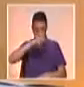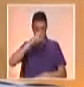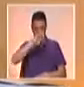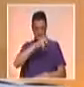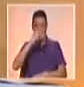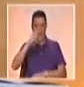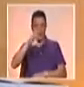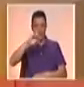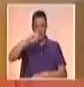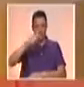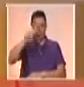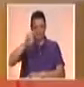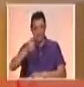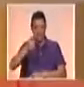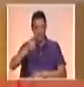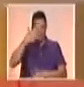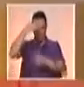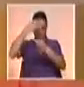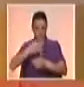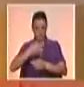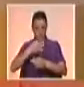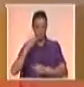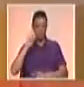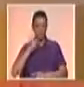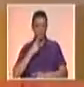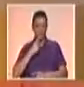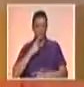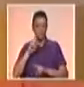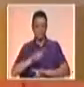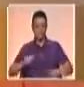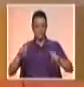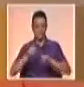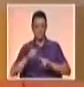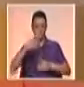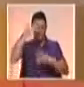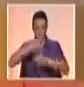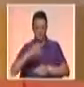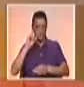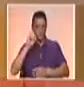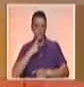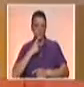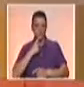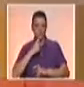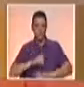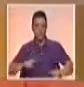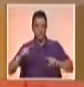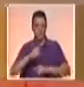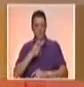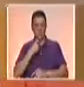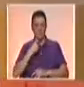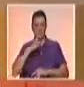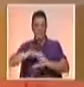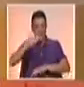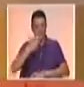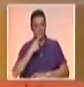meu filho era mais novo, havia o chamado comportamento surdo. Dizia-se muito, ele não tem ou ele tem comportamento surdo. Eu basta perceber o que era o